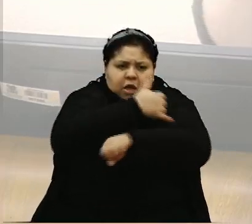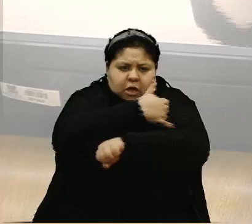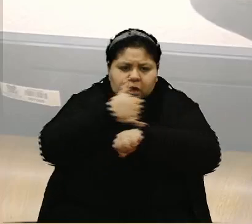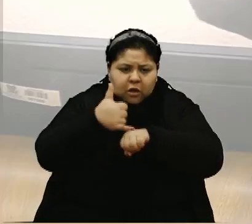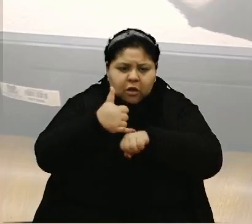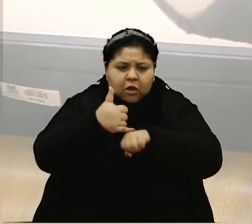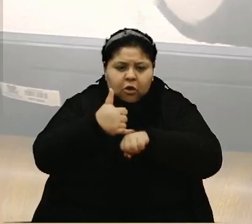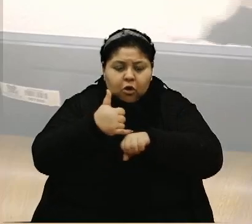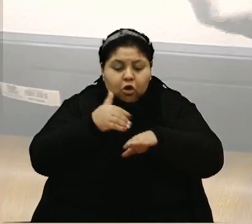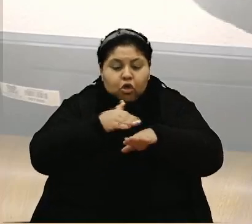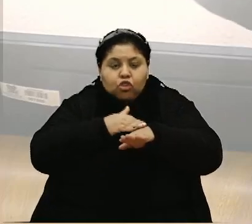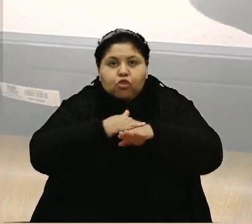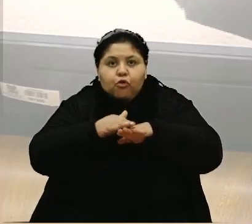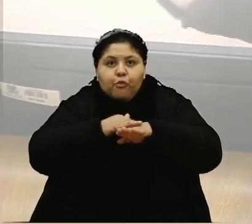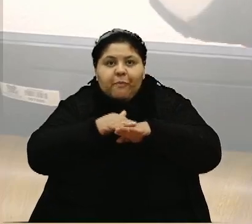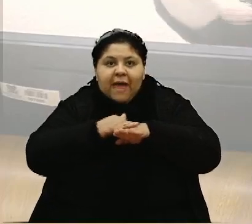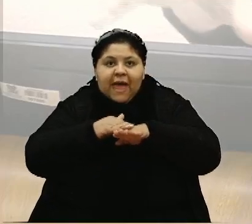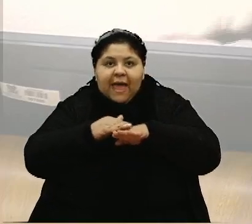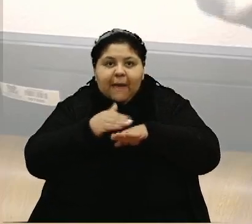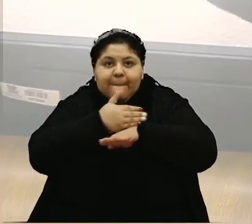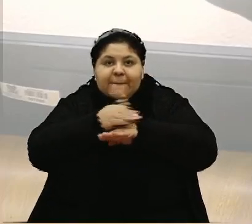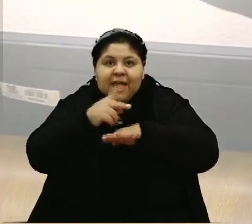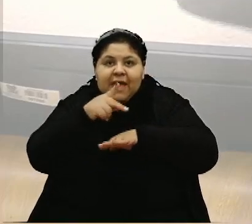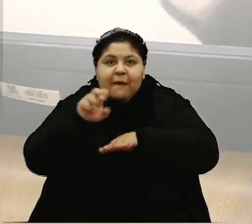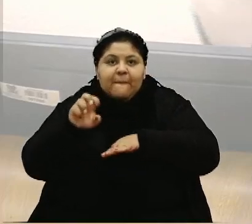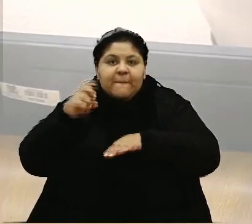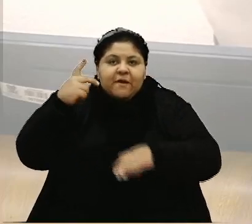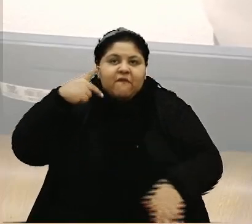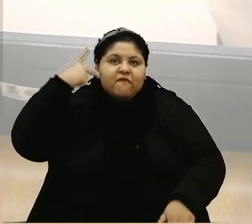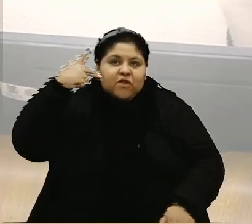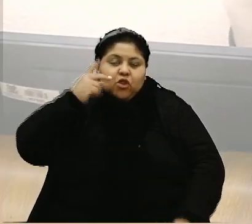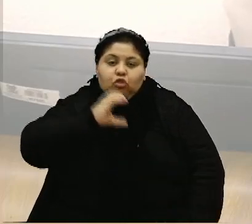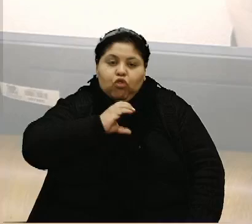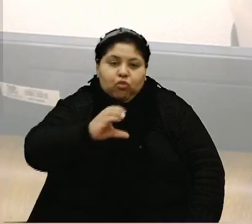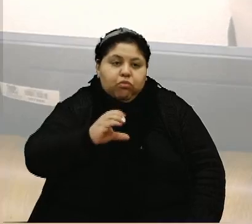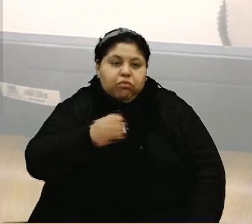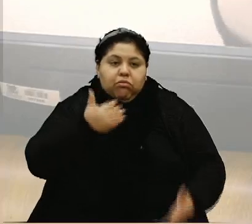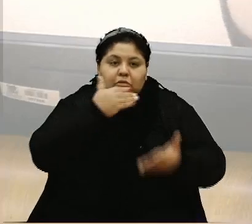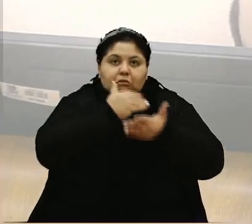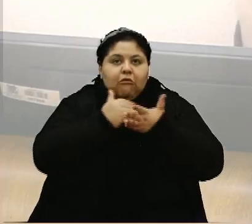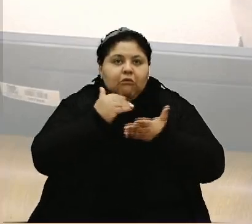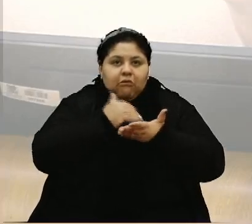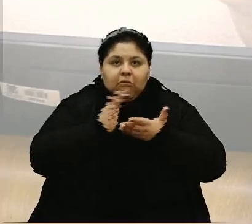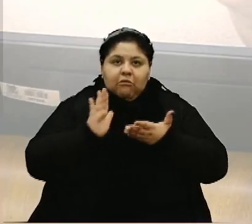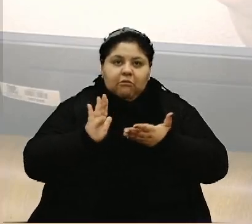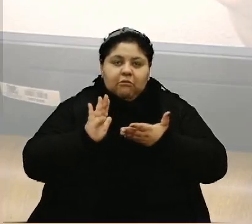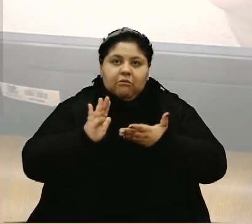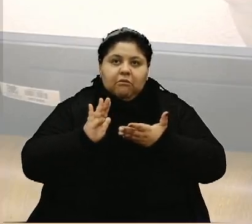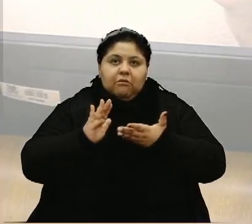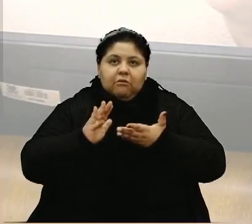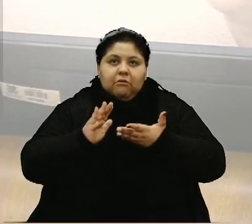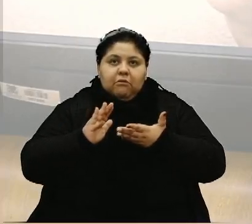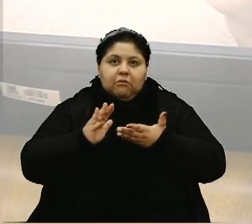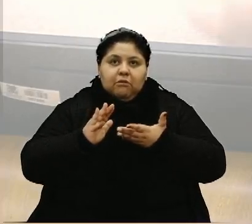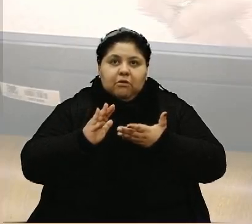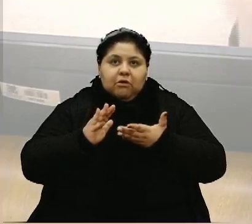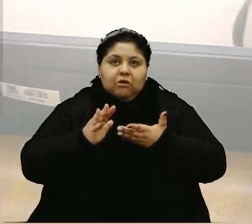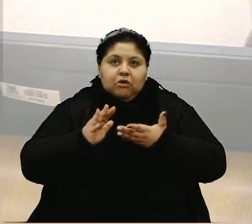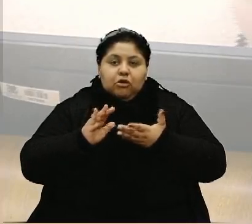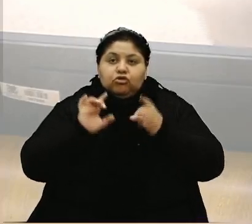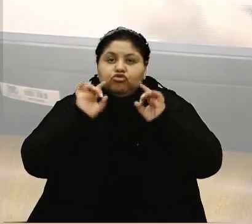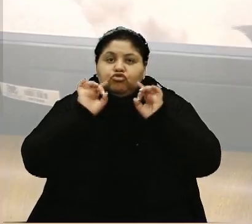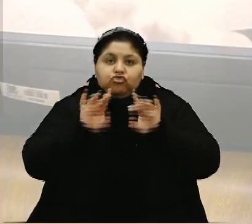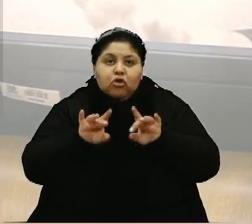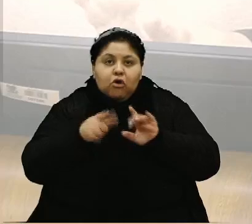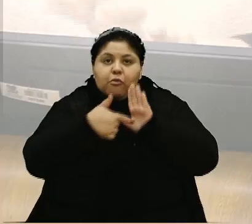pé de algum vereador, ou de algum secretário, ou de algum coordenador lá que foi colocado por 15, 20 dias para fazer política.